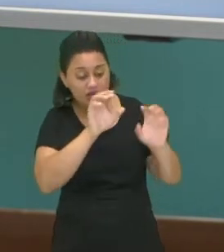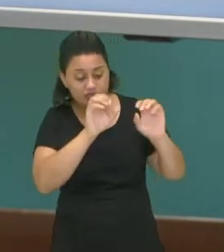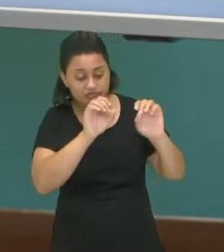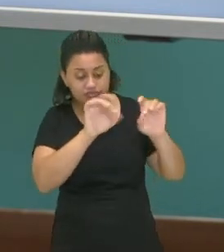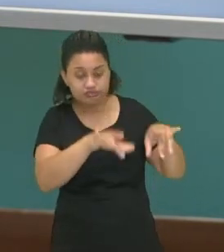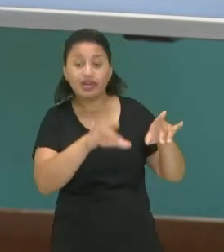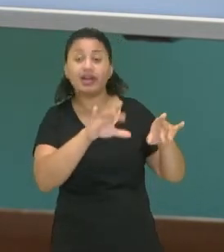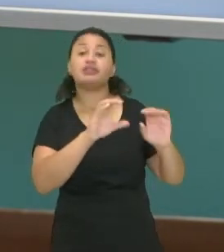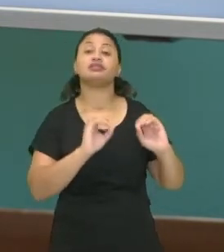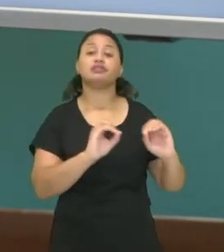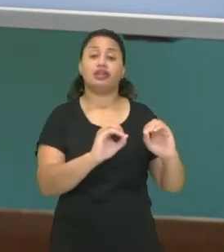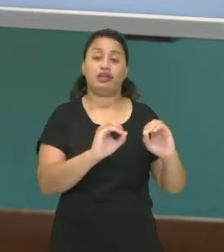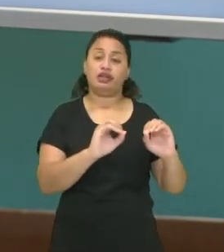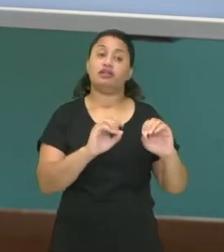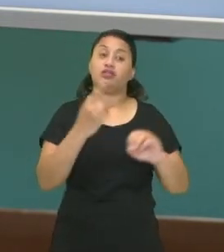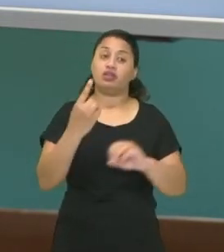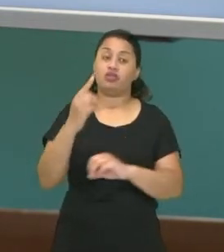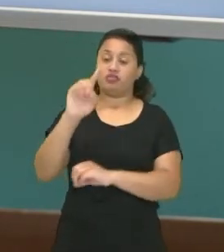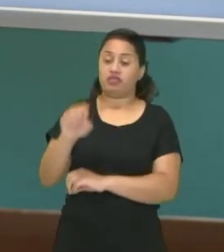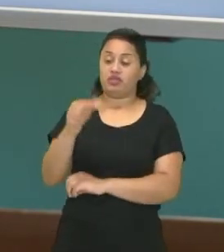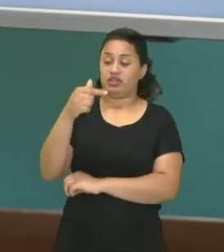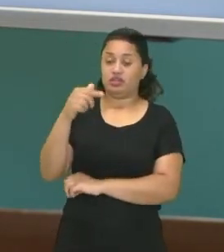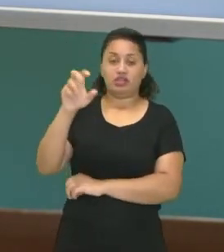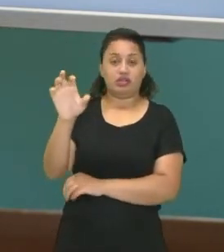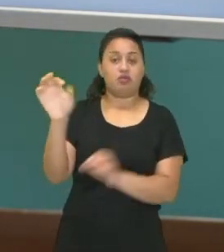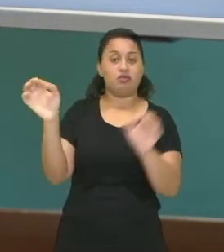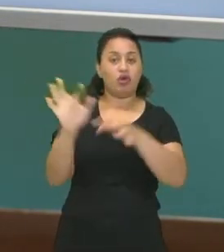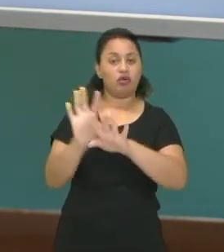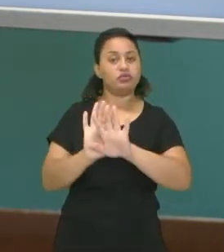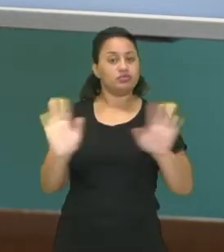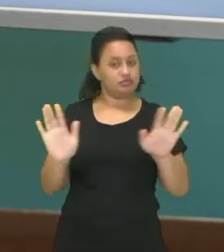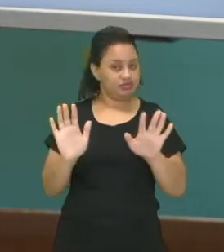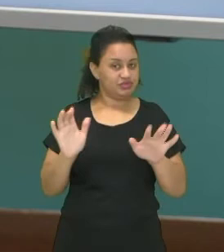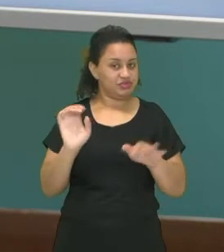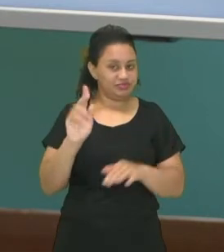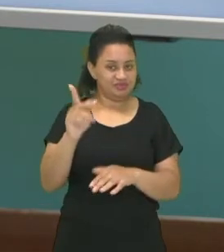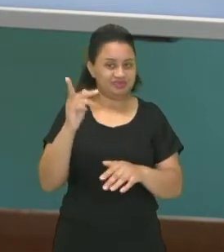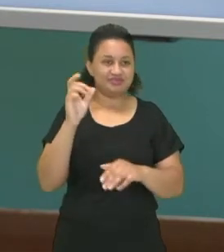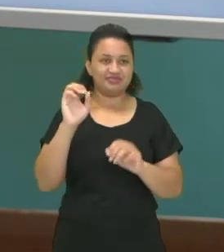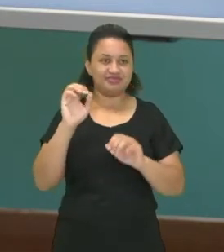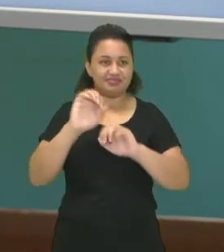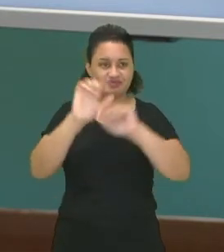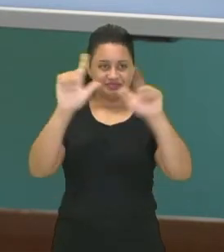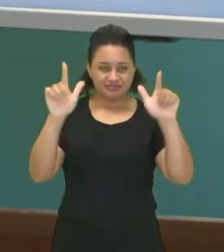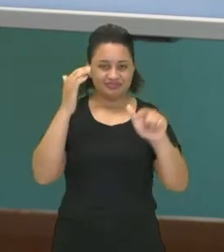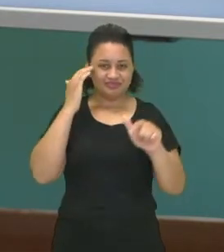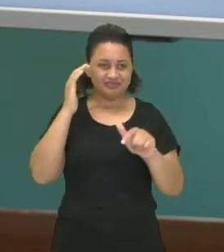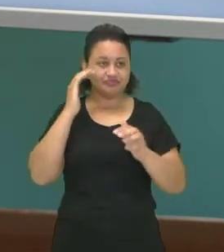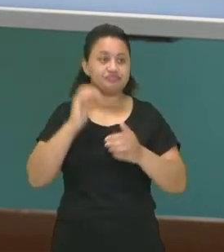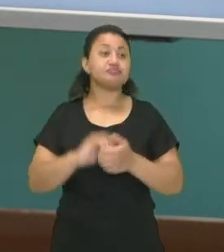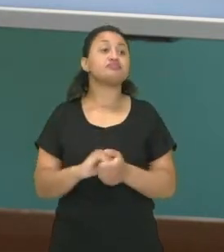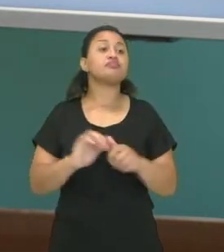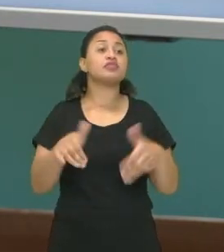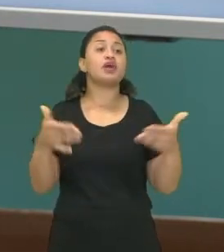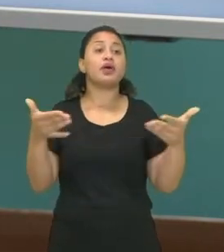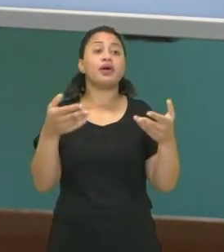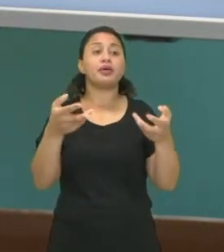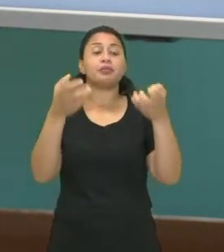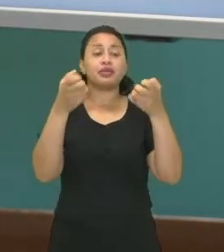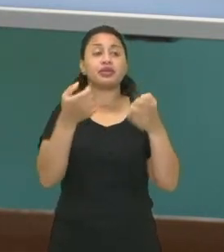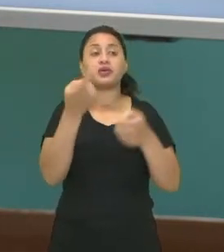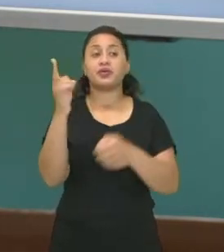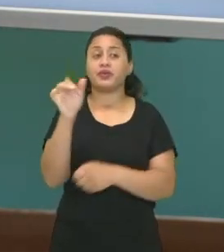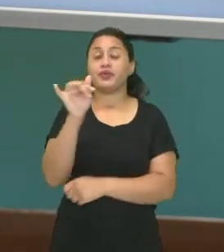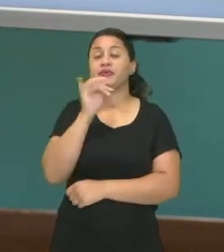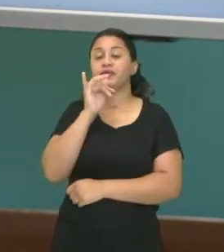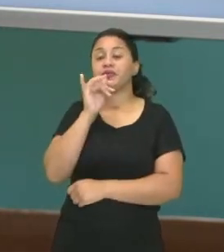né, 1,75, tá bom? Beleza? Ah, então tá bom, né? Então tá joia. E aí, observe esse outro exemplo aqui